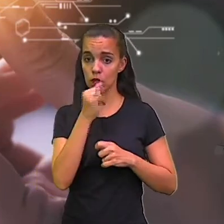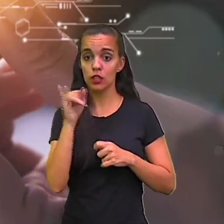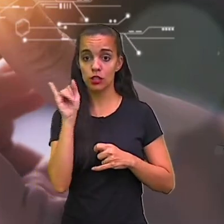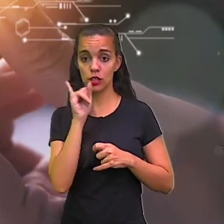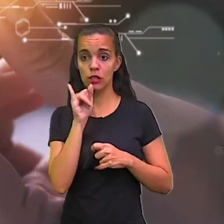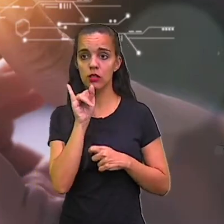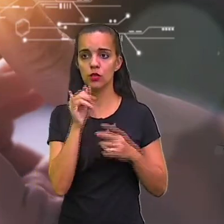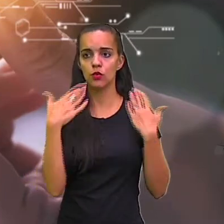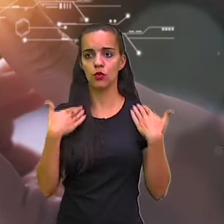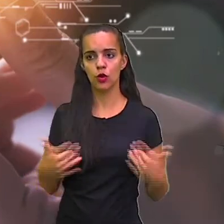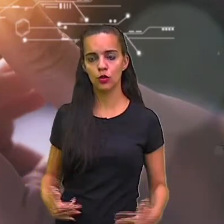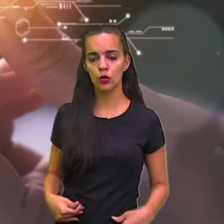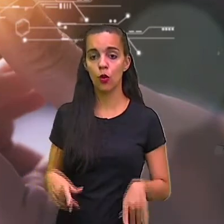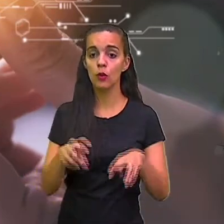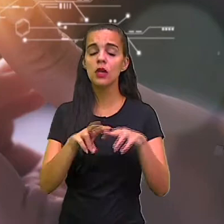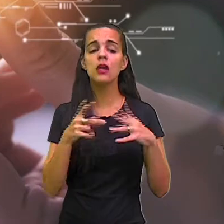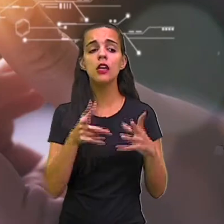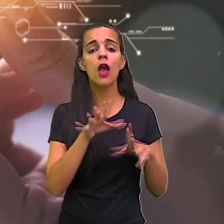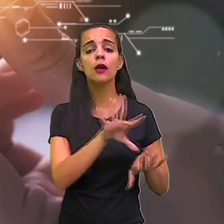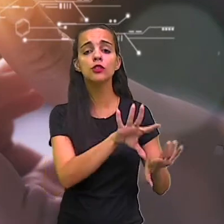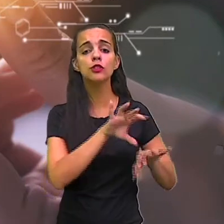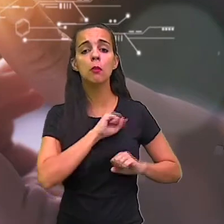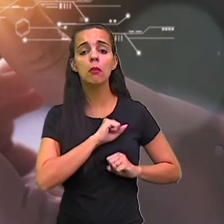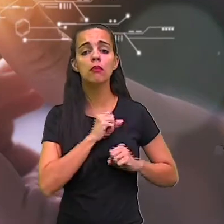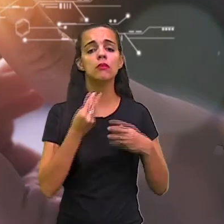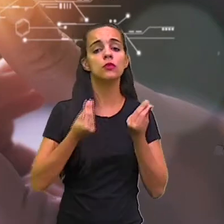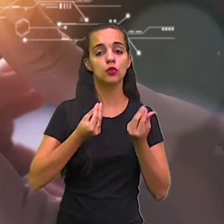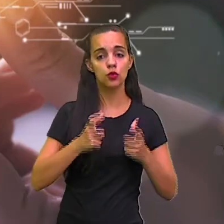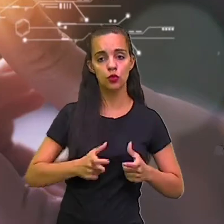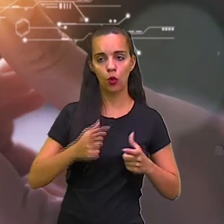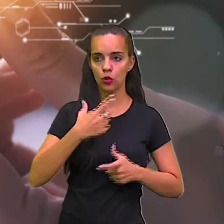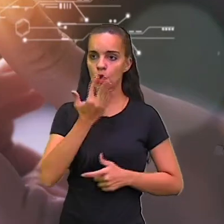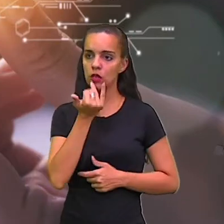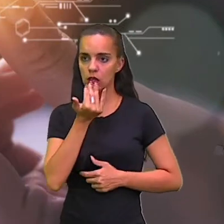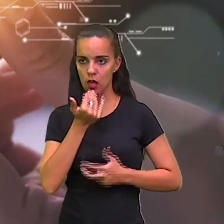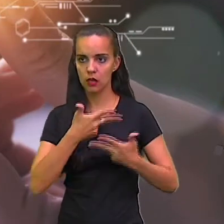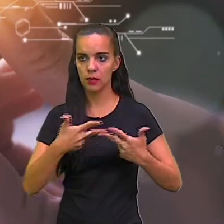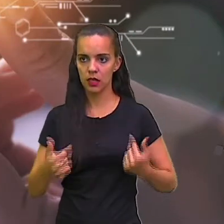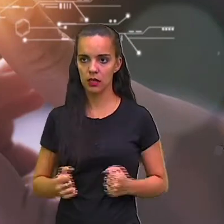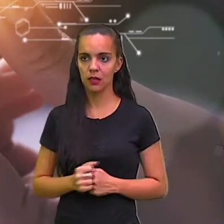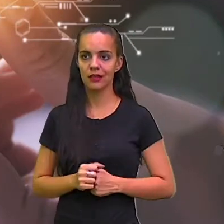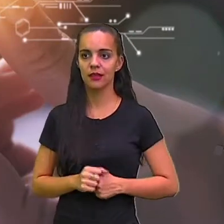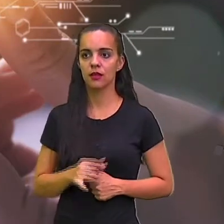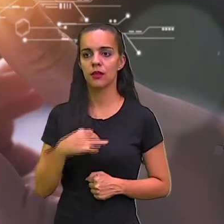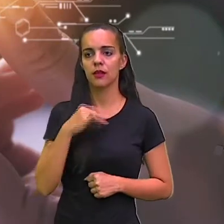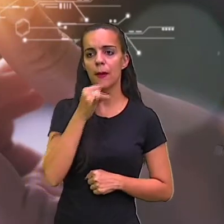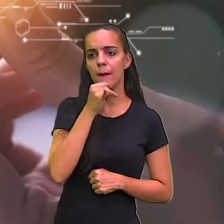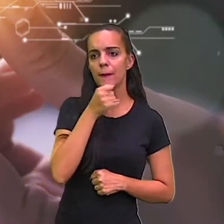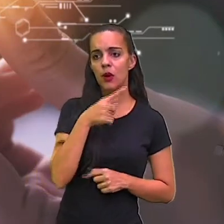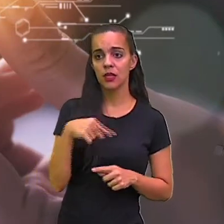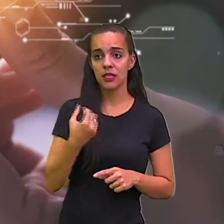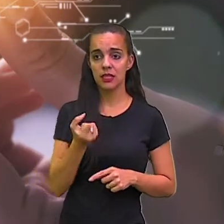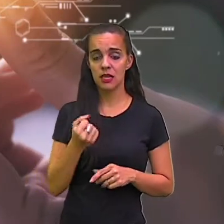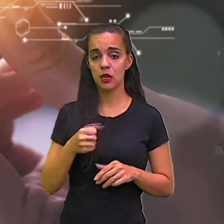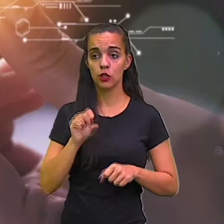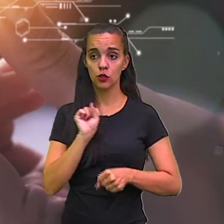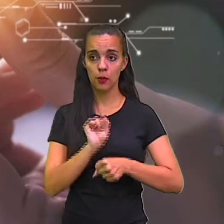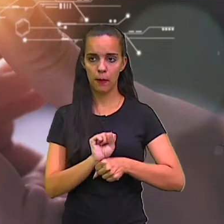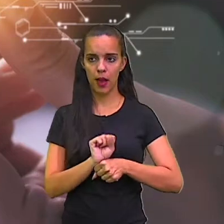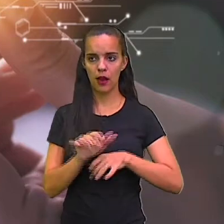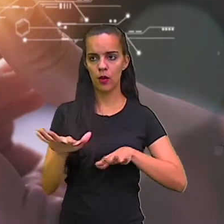obtida dos alimentos tanto para acertar uma lâmpada como para um movimento qualquer